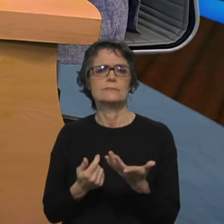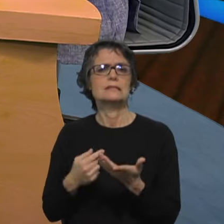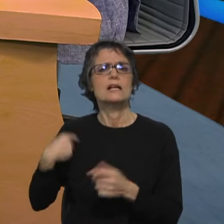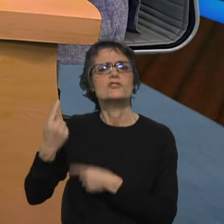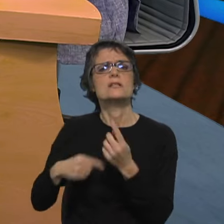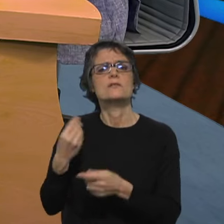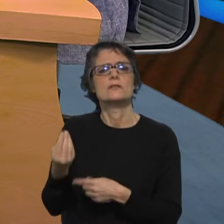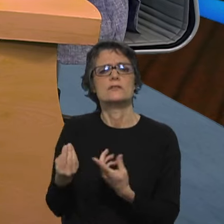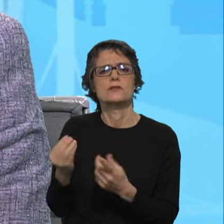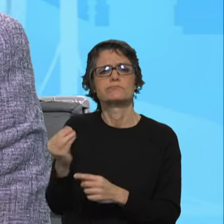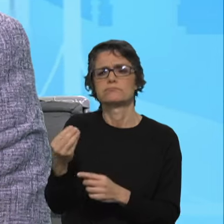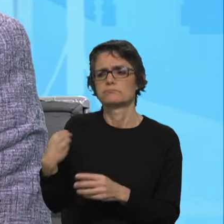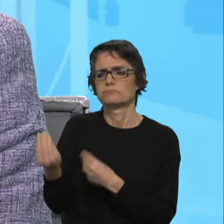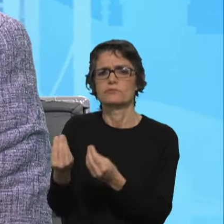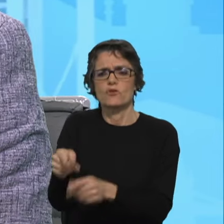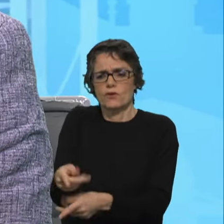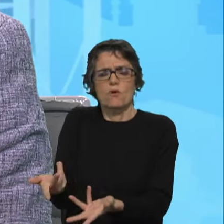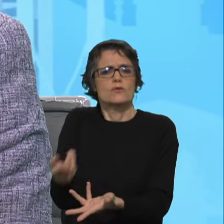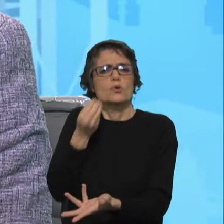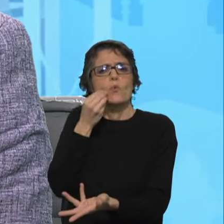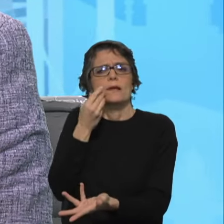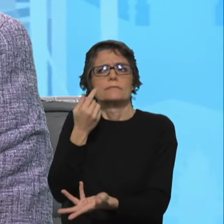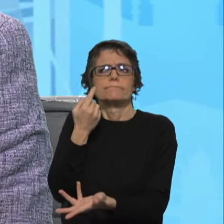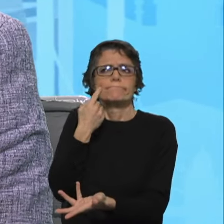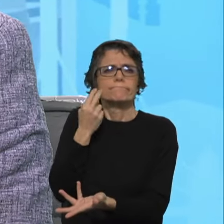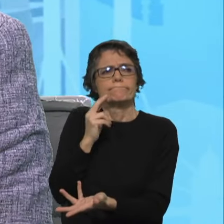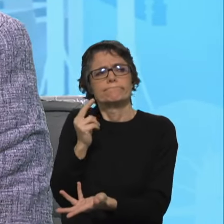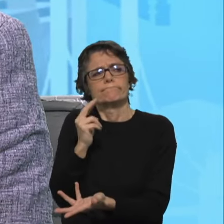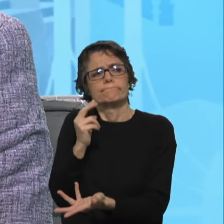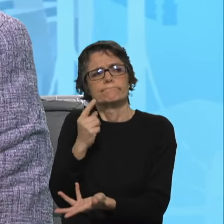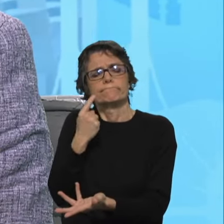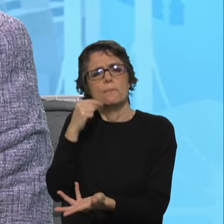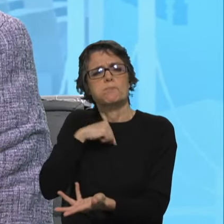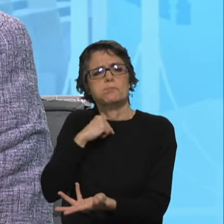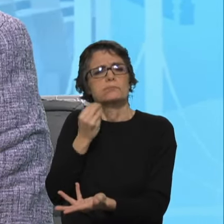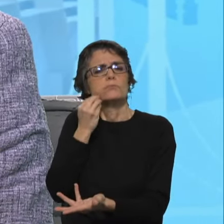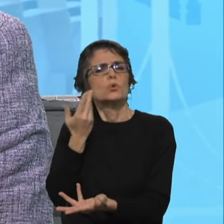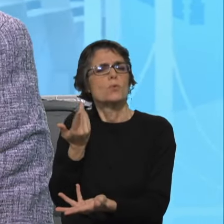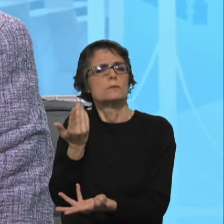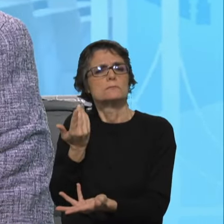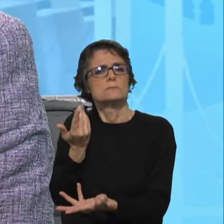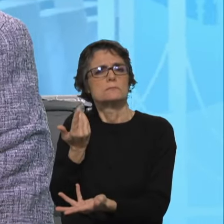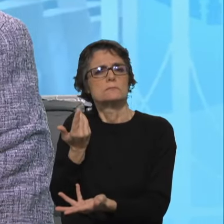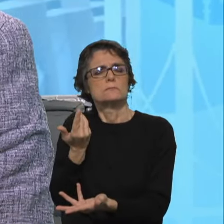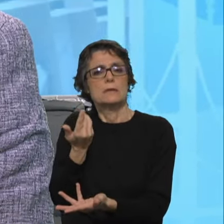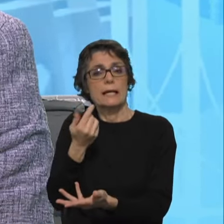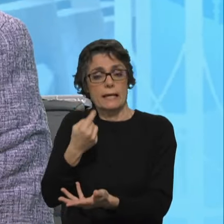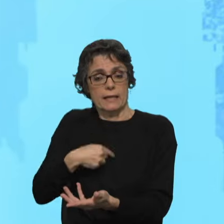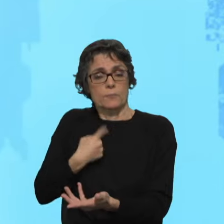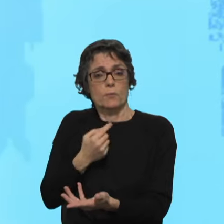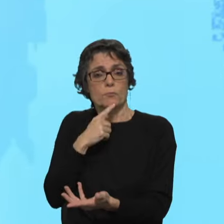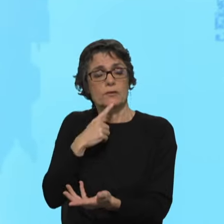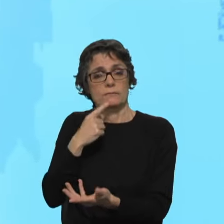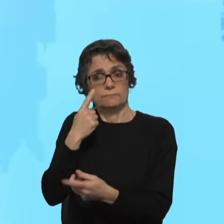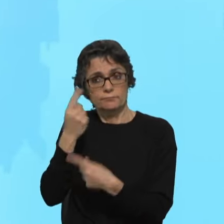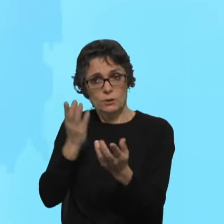o empenho em serem eles próprios já atores destes quadros para a população?